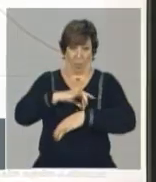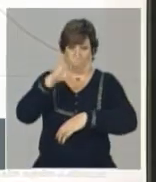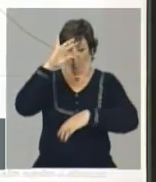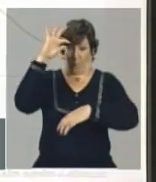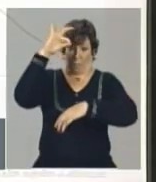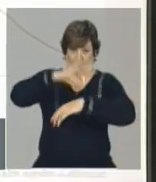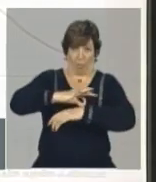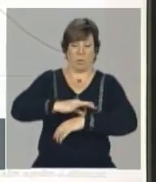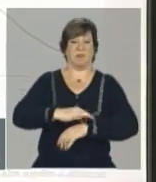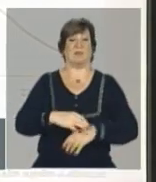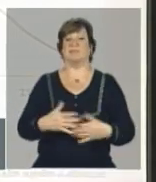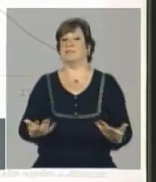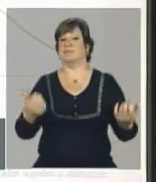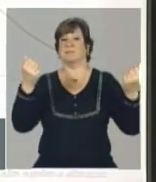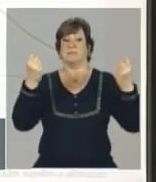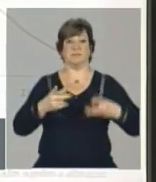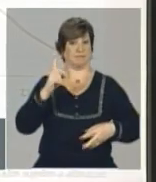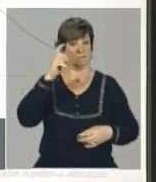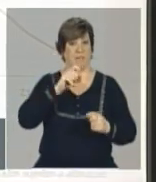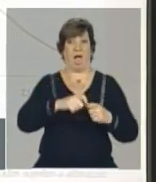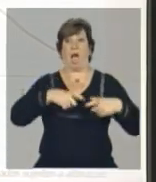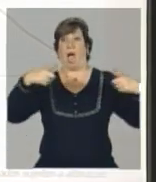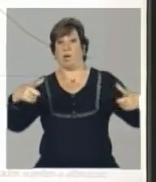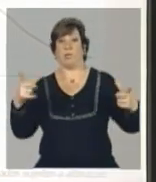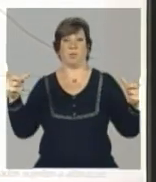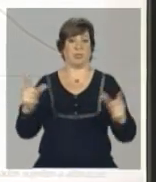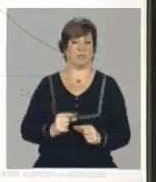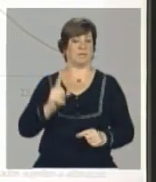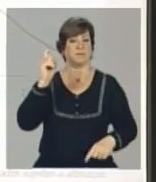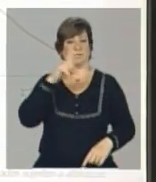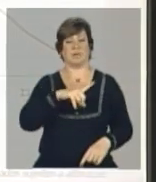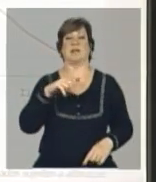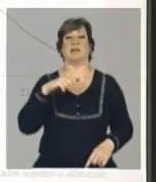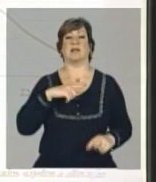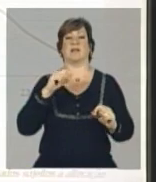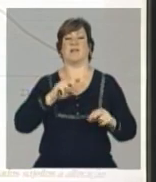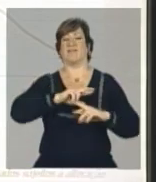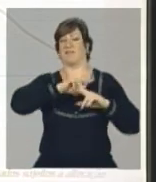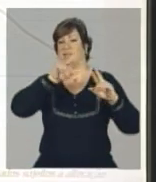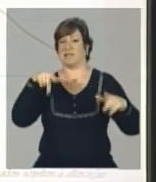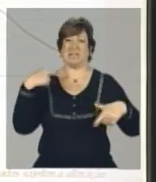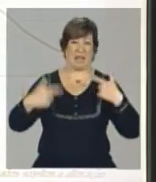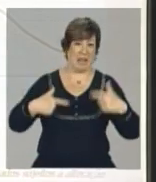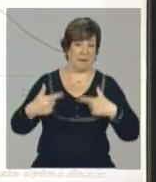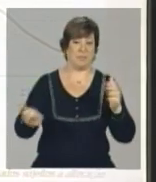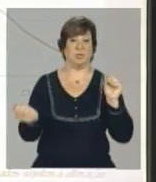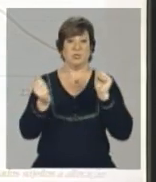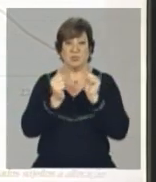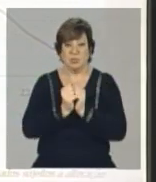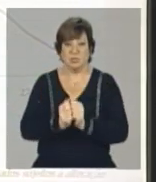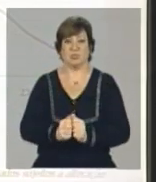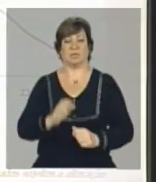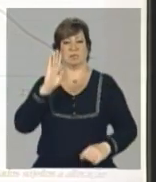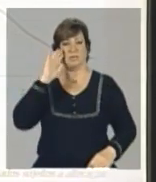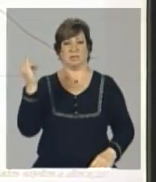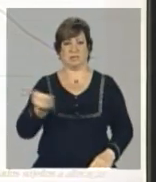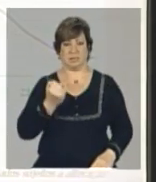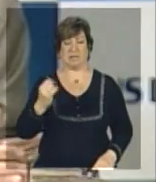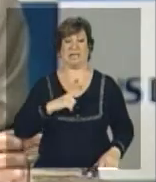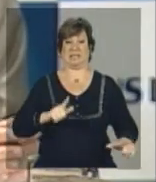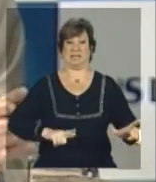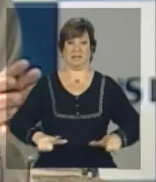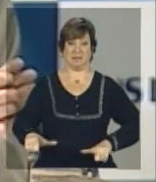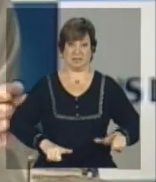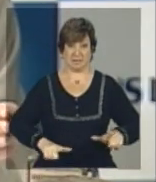tem uma explicação só para nada, nem para aumento, nem para redução. Geralmente a gente tem várias coisas trabalhando em conjunto, né? A gente tem a